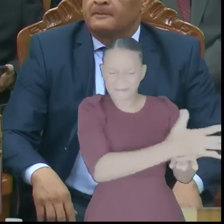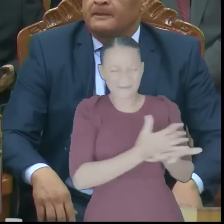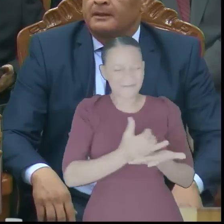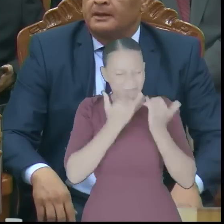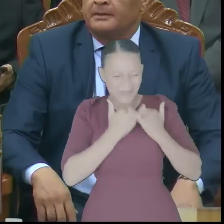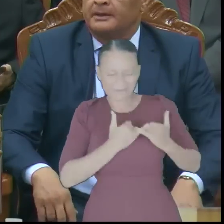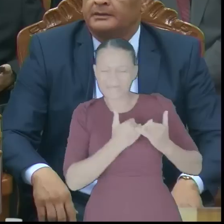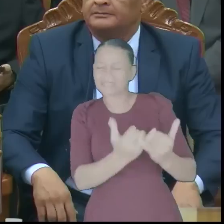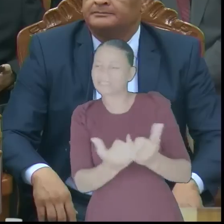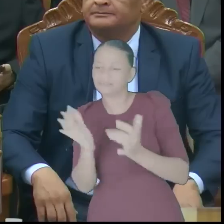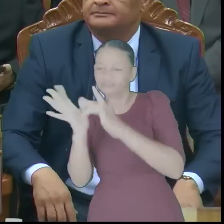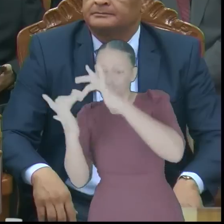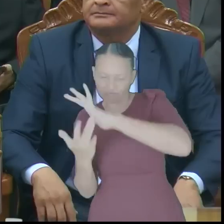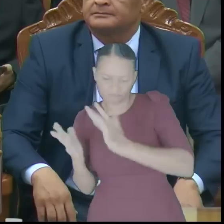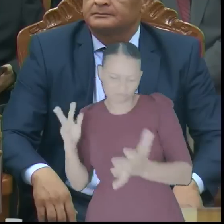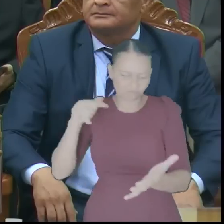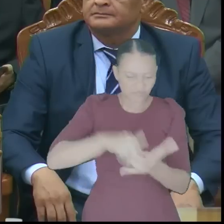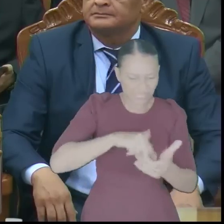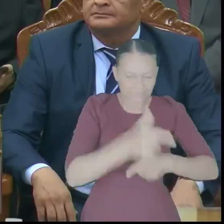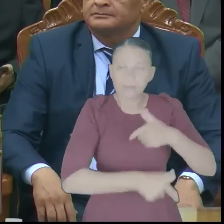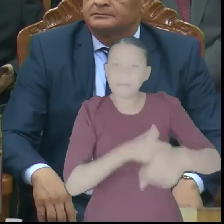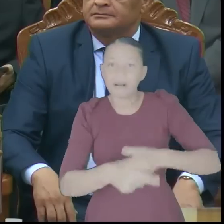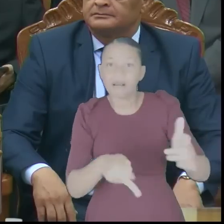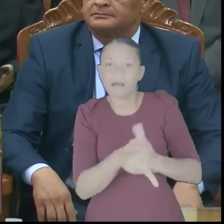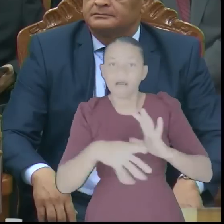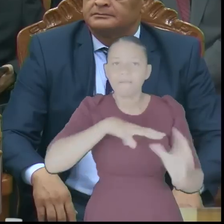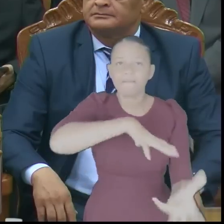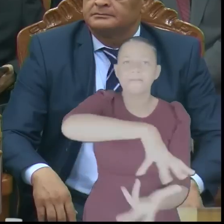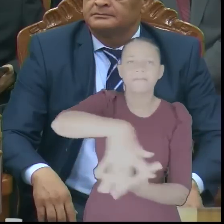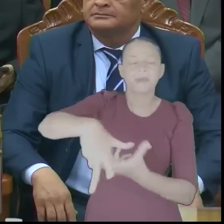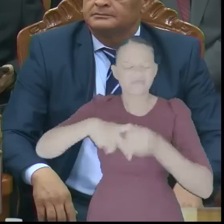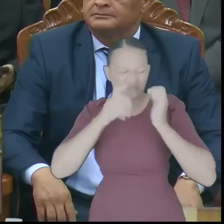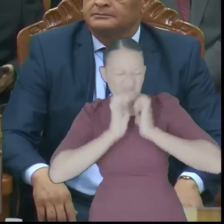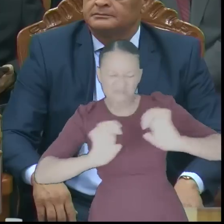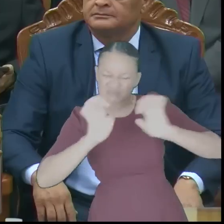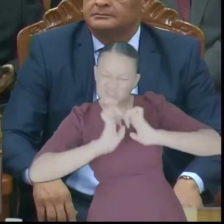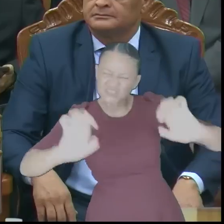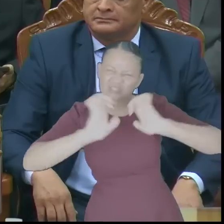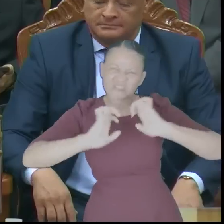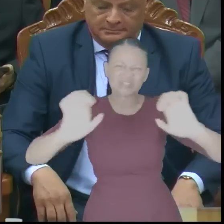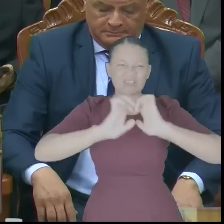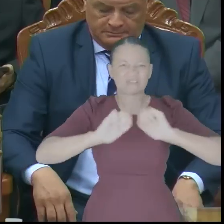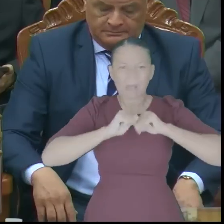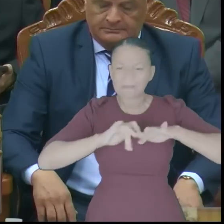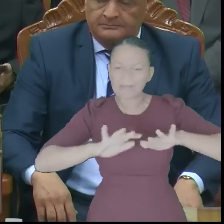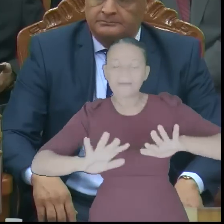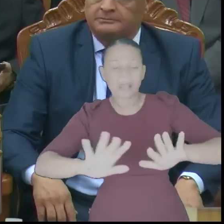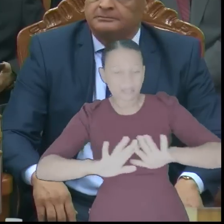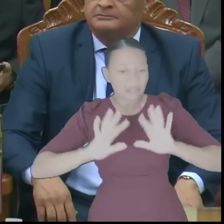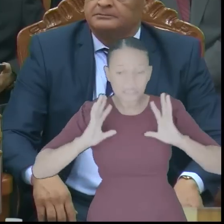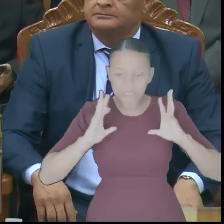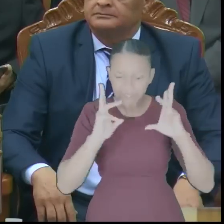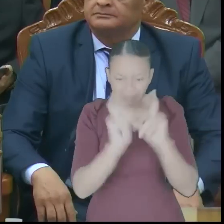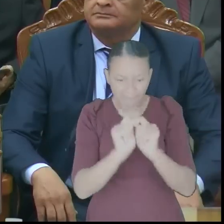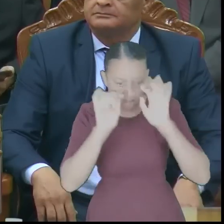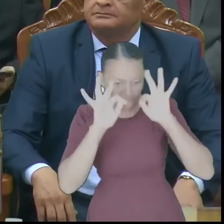Jesus vem, trabalha aqui na terra, e depois que ele trabalha, ele pega esse escrito de dívida e leva